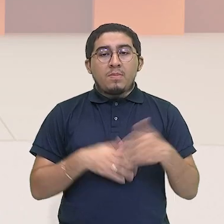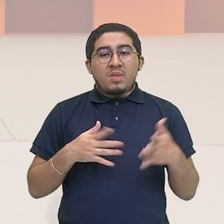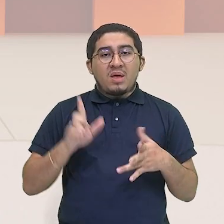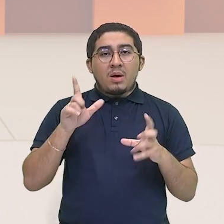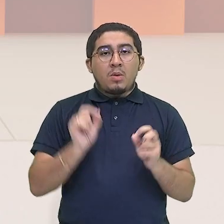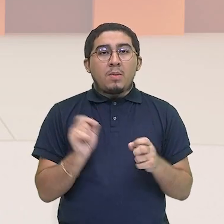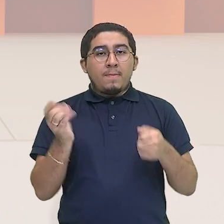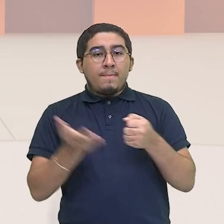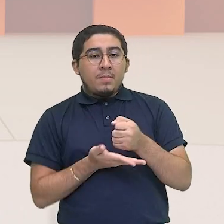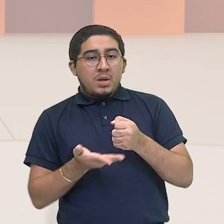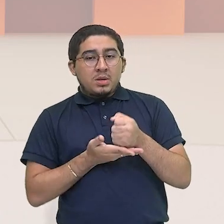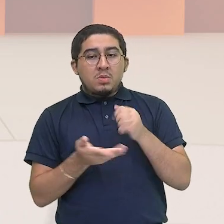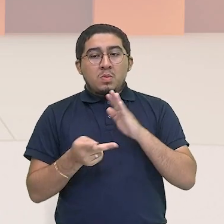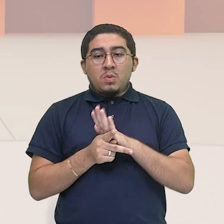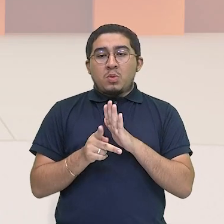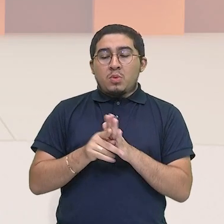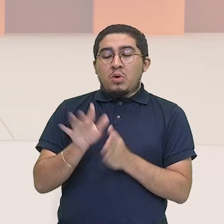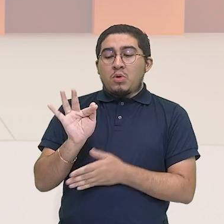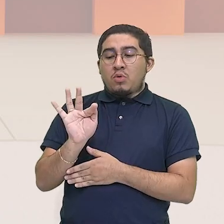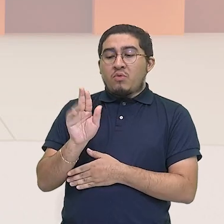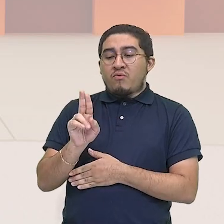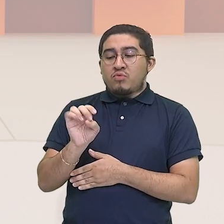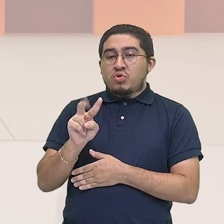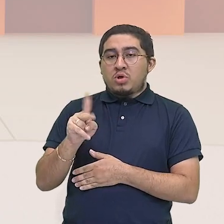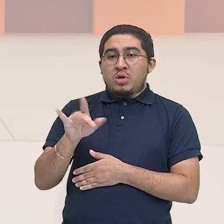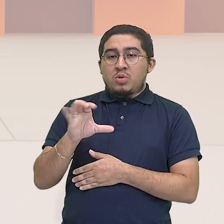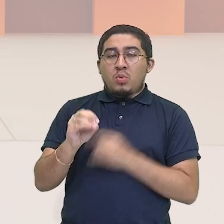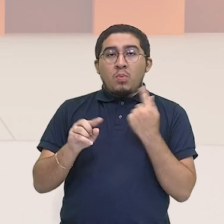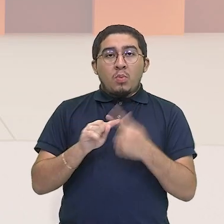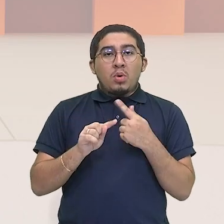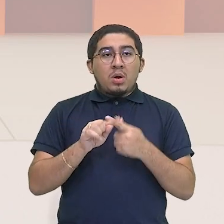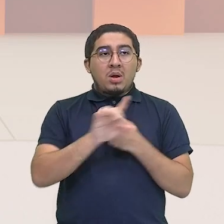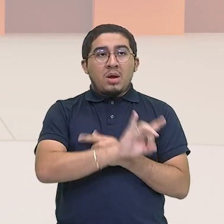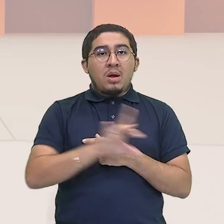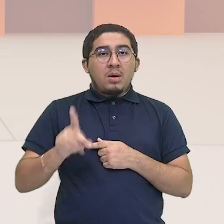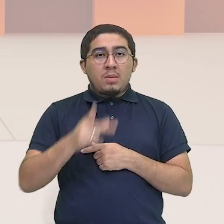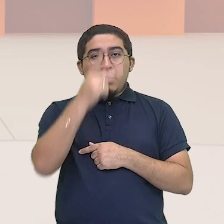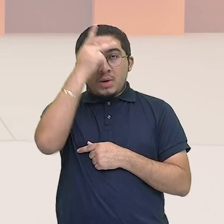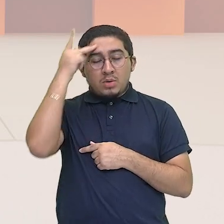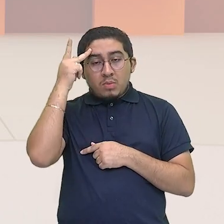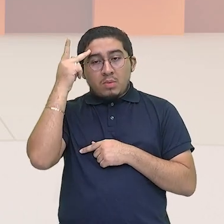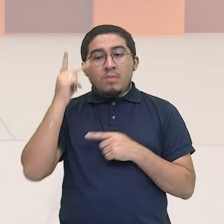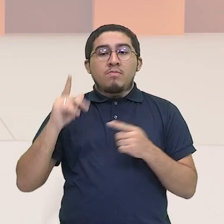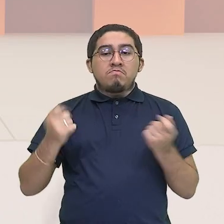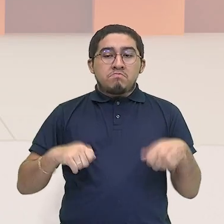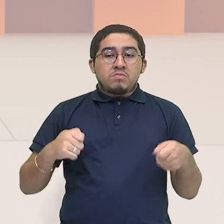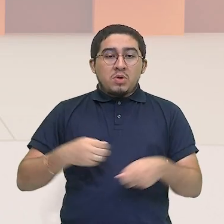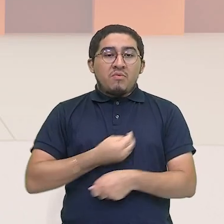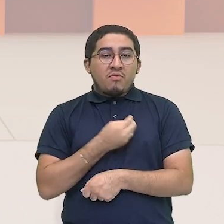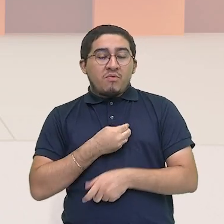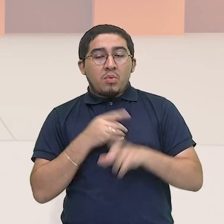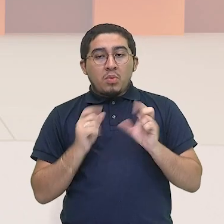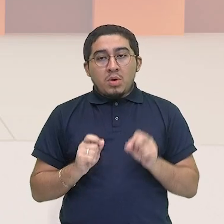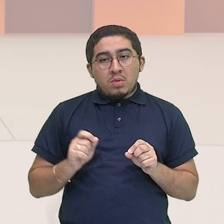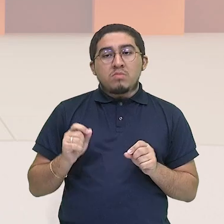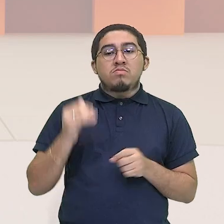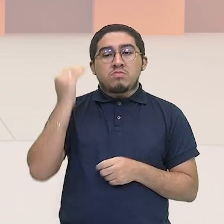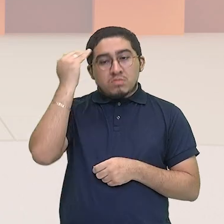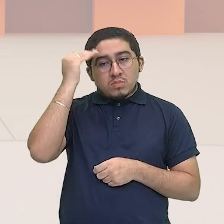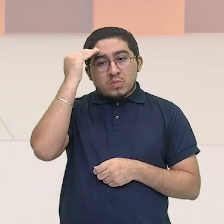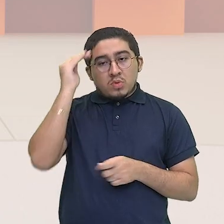fundamentada no funcionalismo, porque cada pessoa, cada indivíduo tem que viver de acordo,